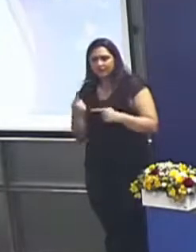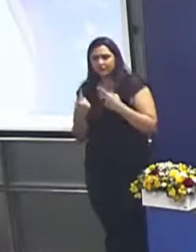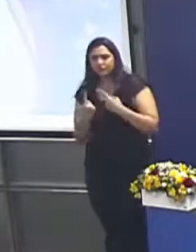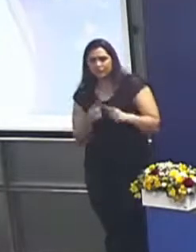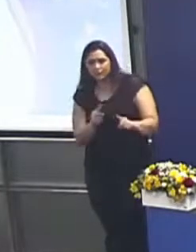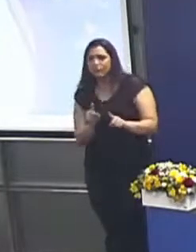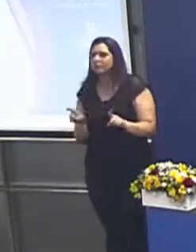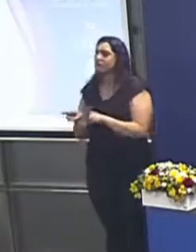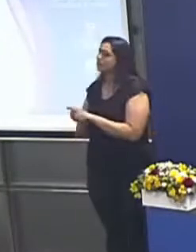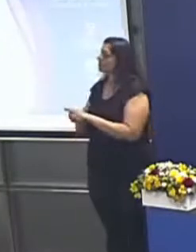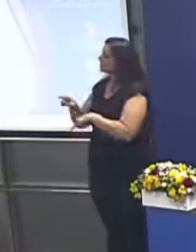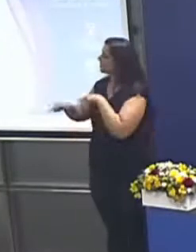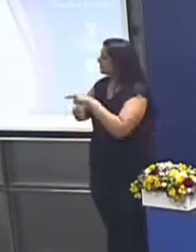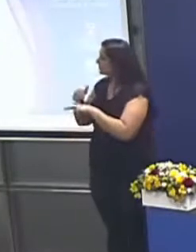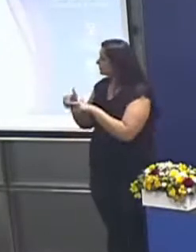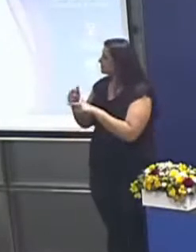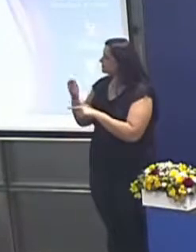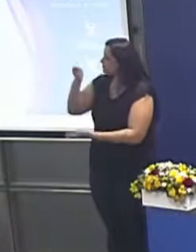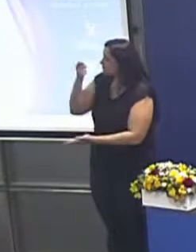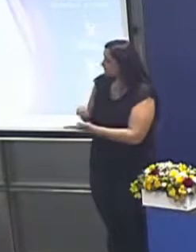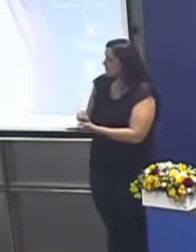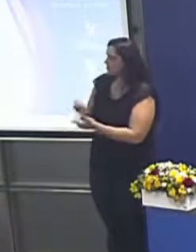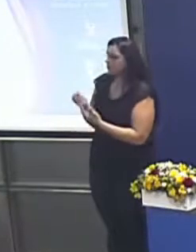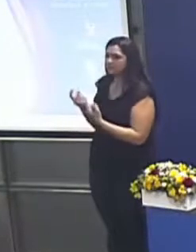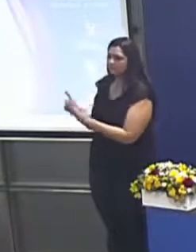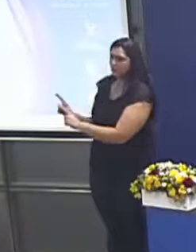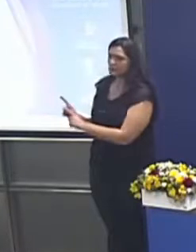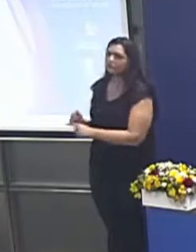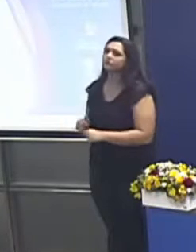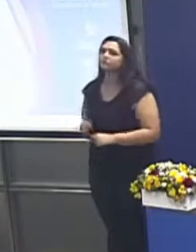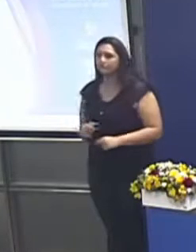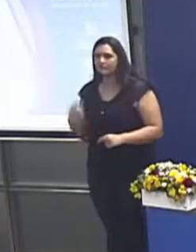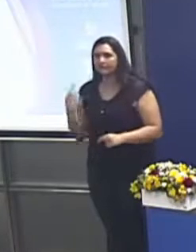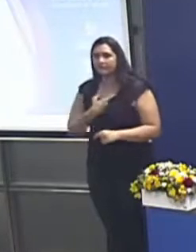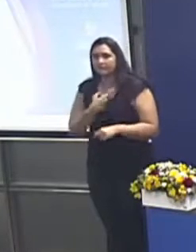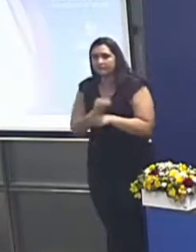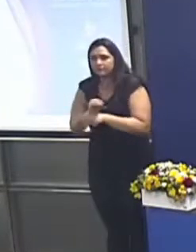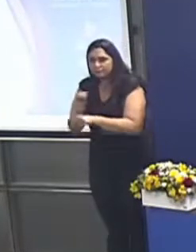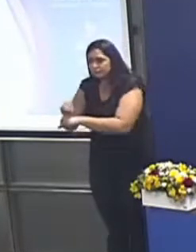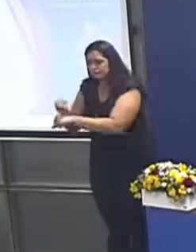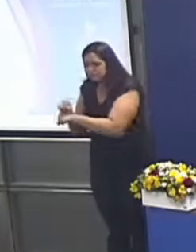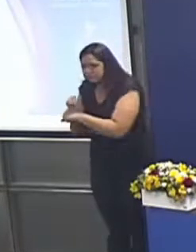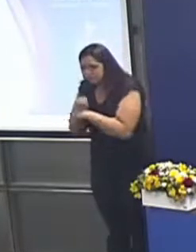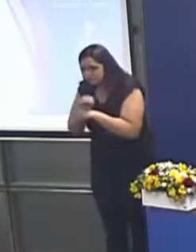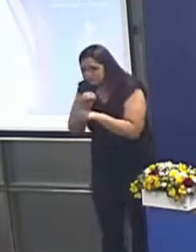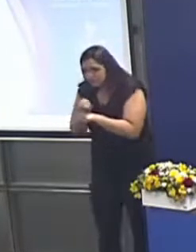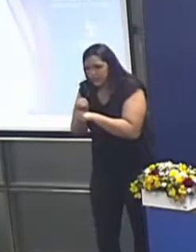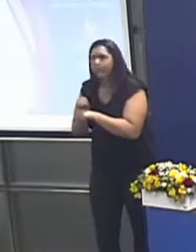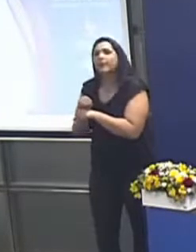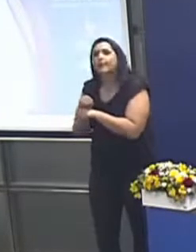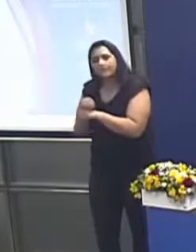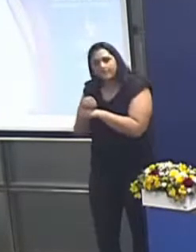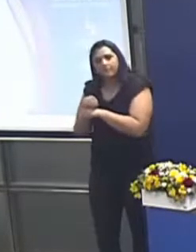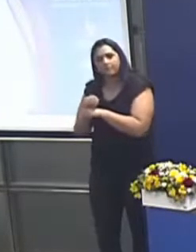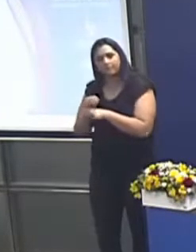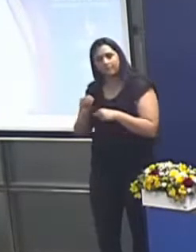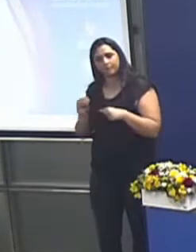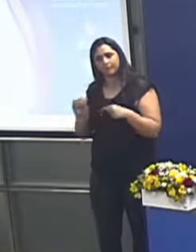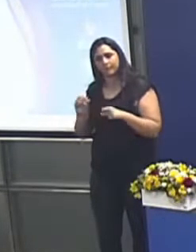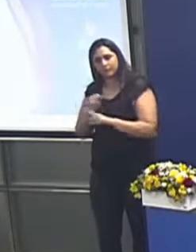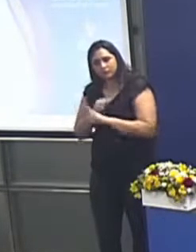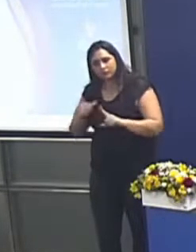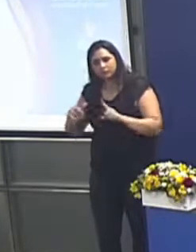faça as ações antimachistas. Precisamos cuidar para que a gente desenhe